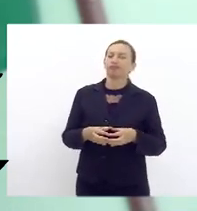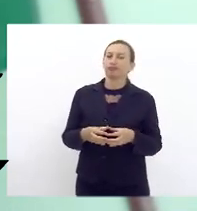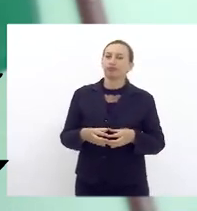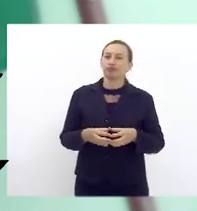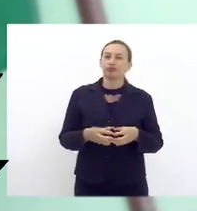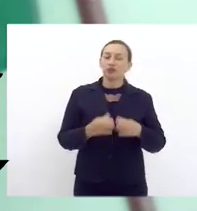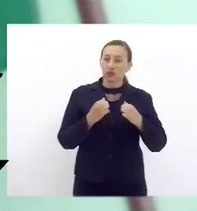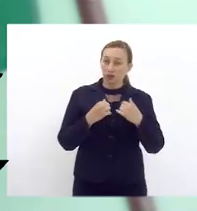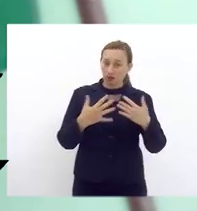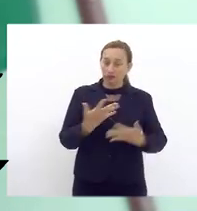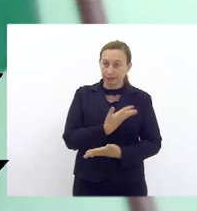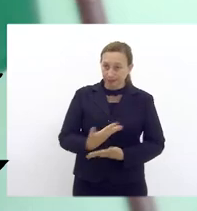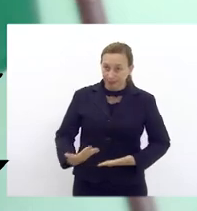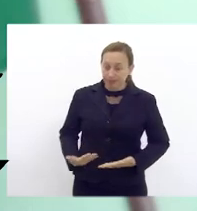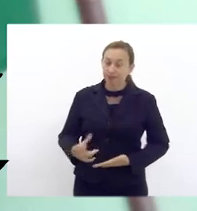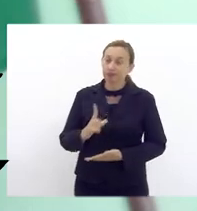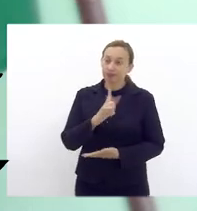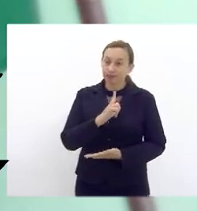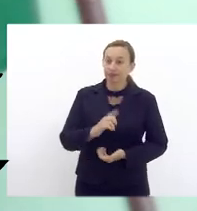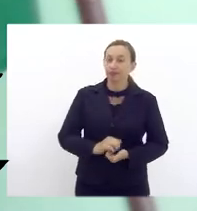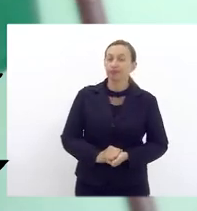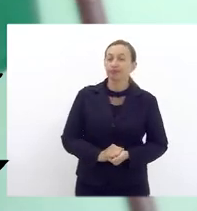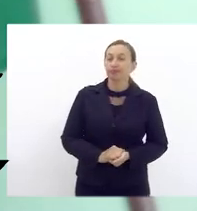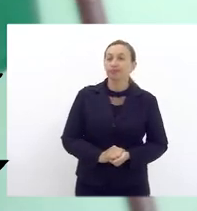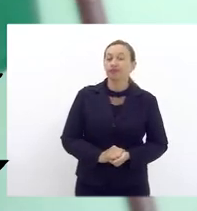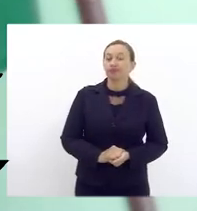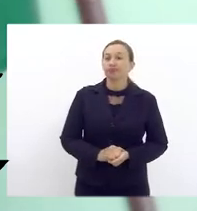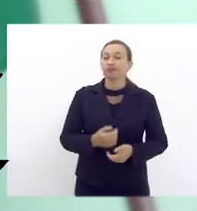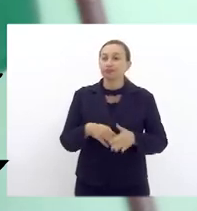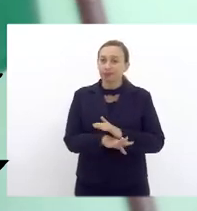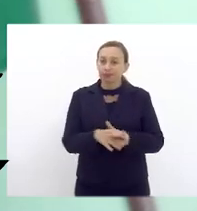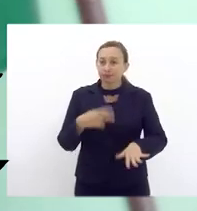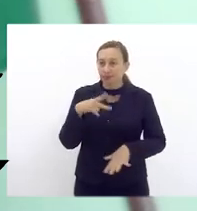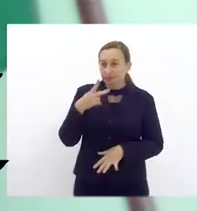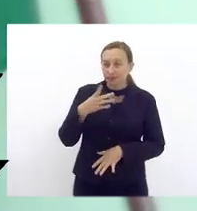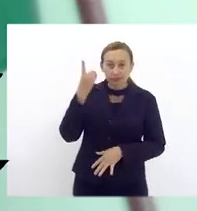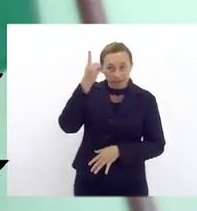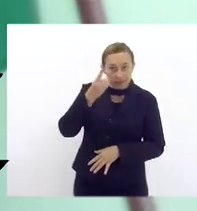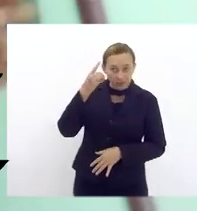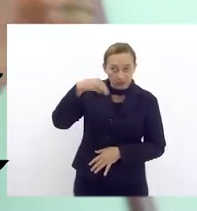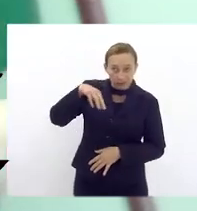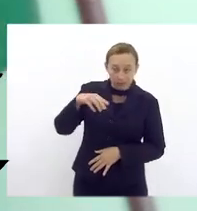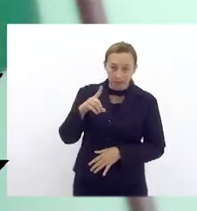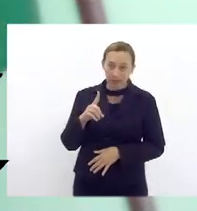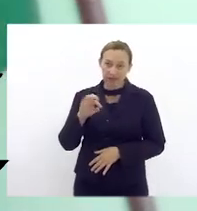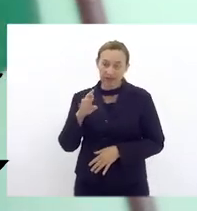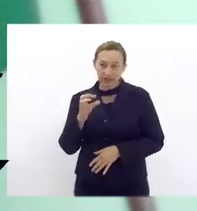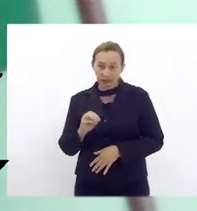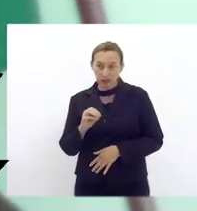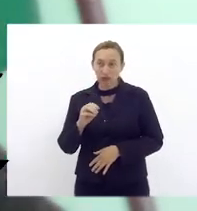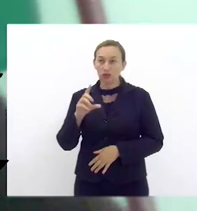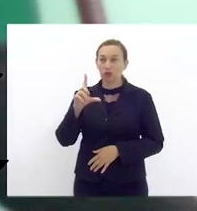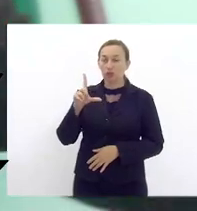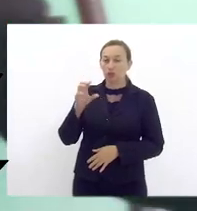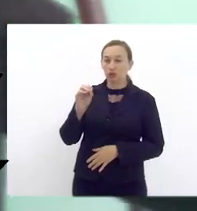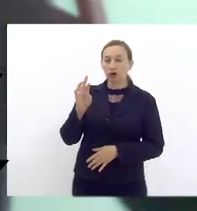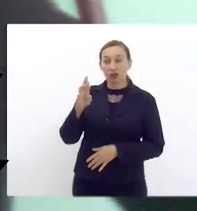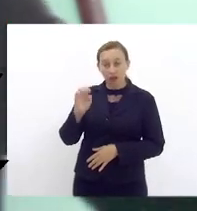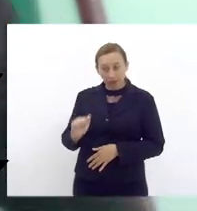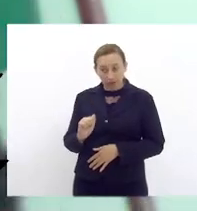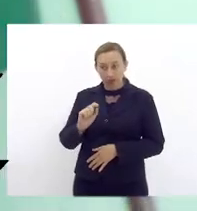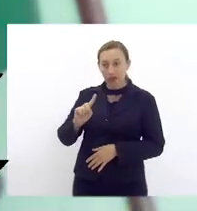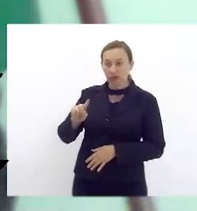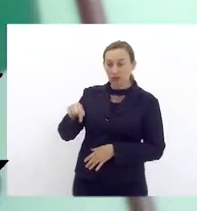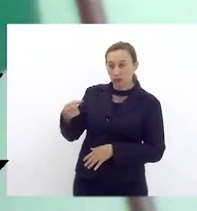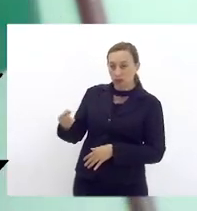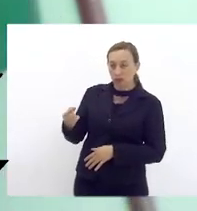tinha não ela tem né porque eu costumo dizer deputado Carlos Macedo Lohana e os